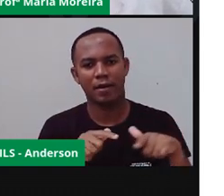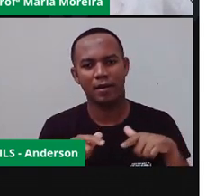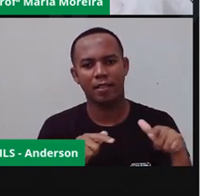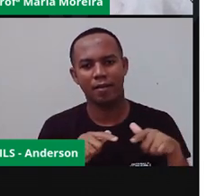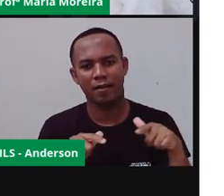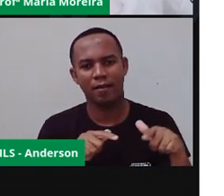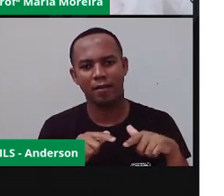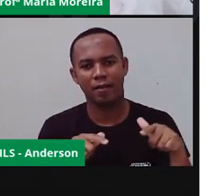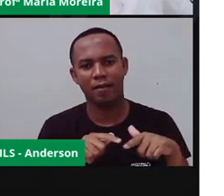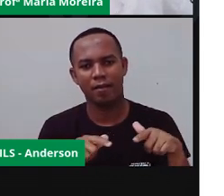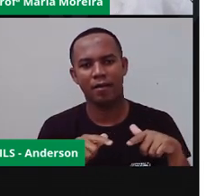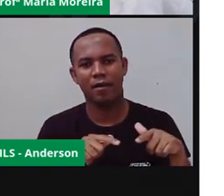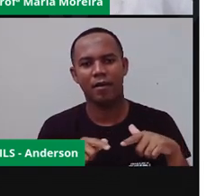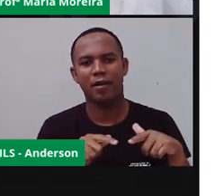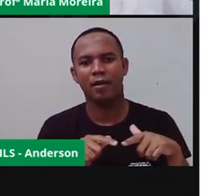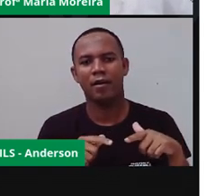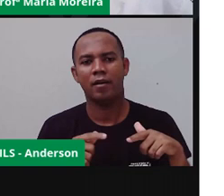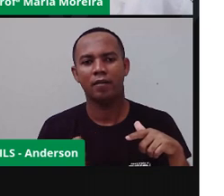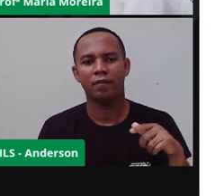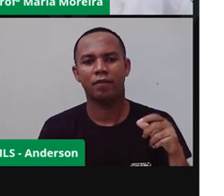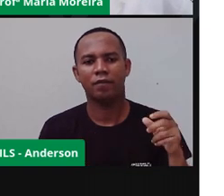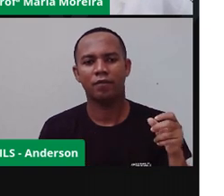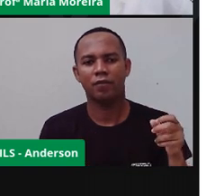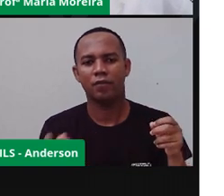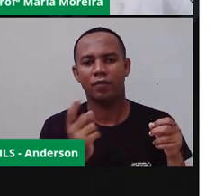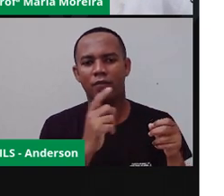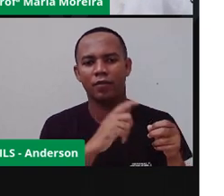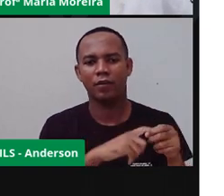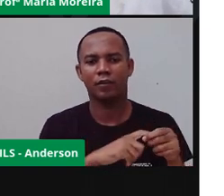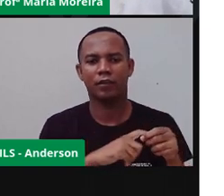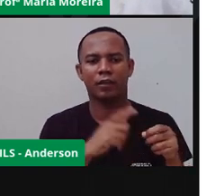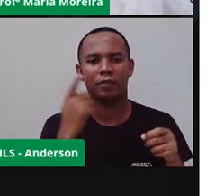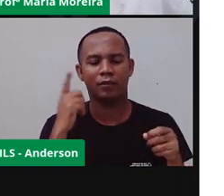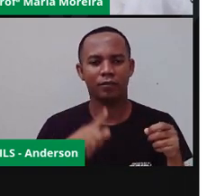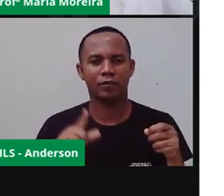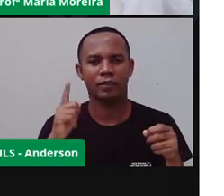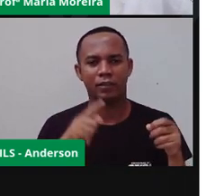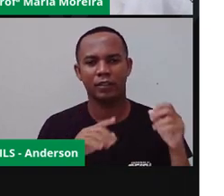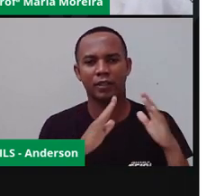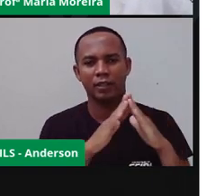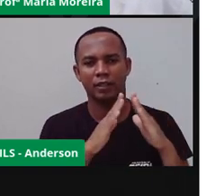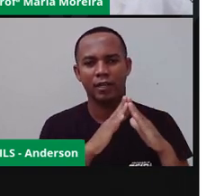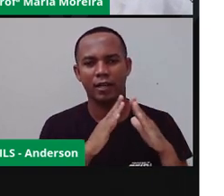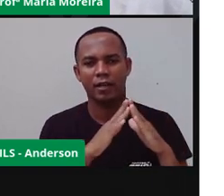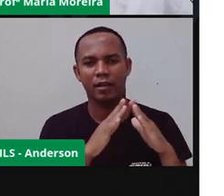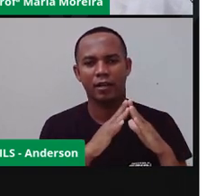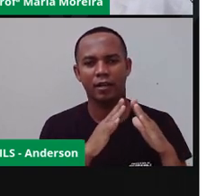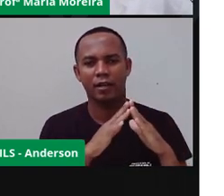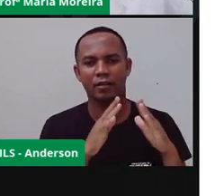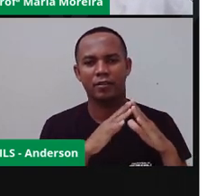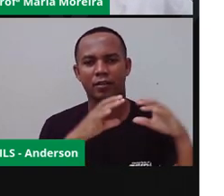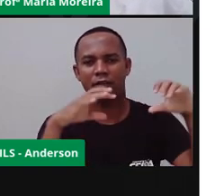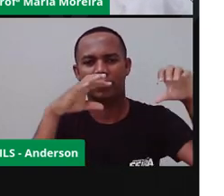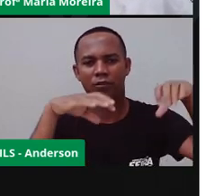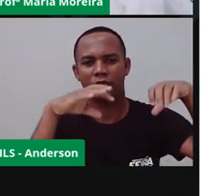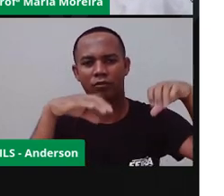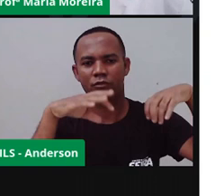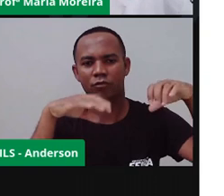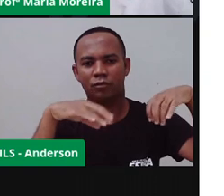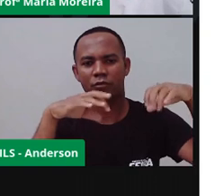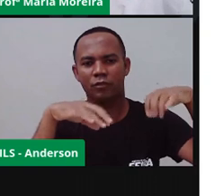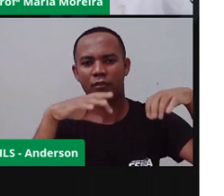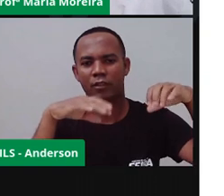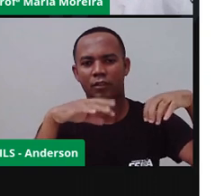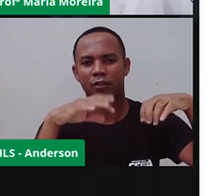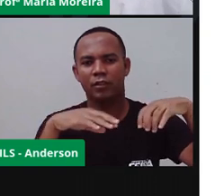ele trabalhar, ele vai o quê? Conseguir uma casa e que vai ter o quê? Chuva. Porque no